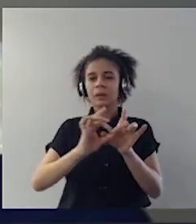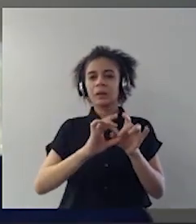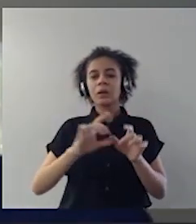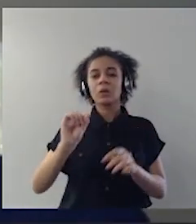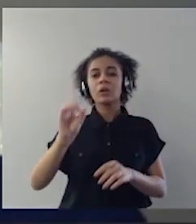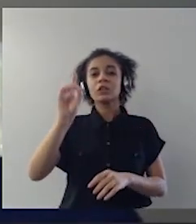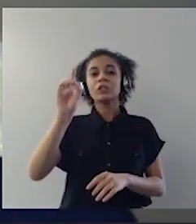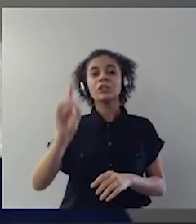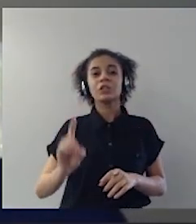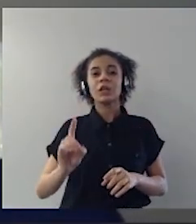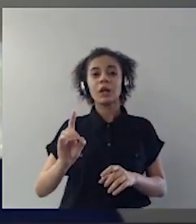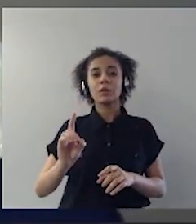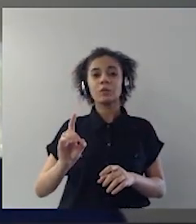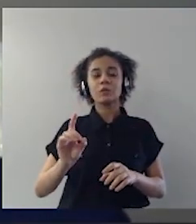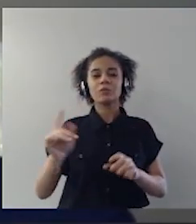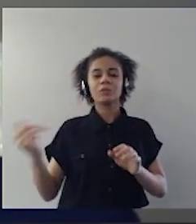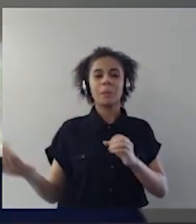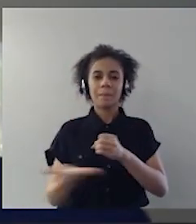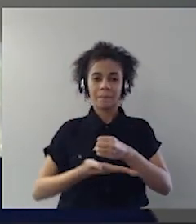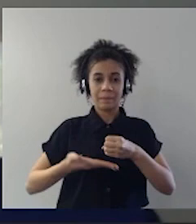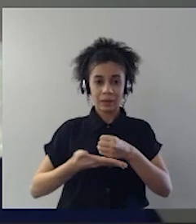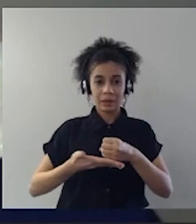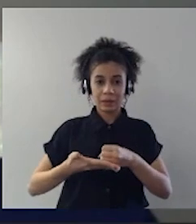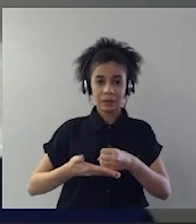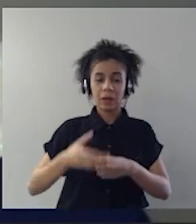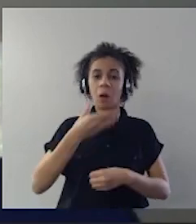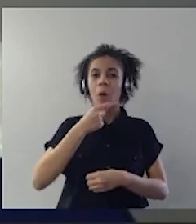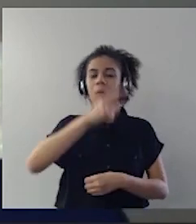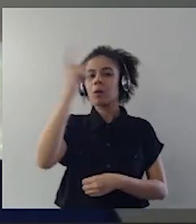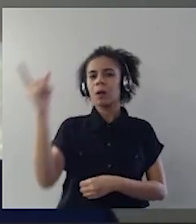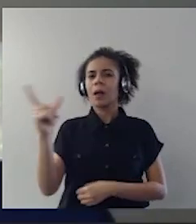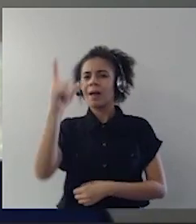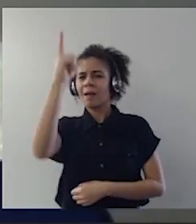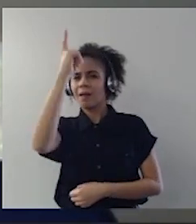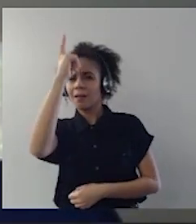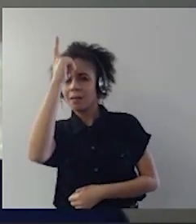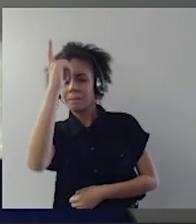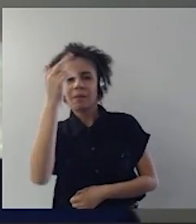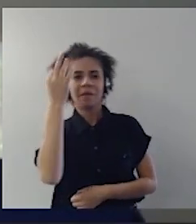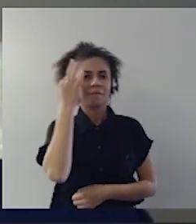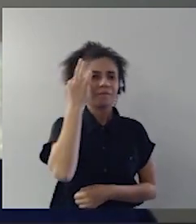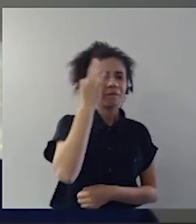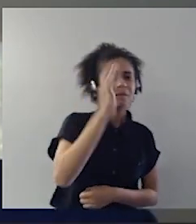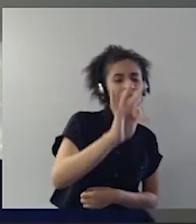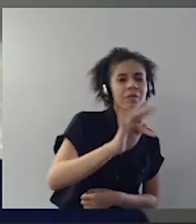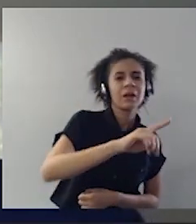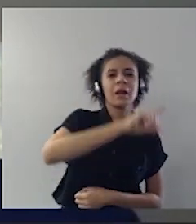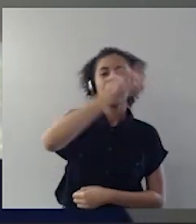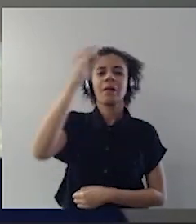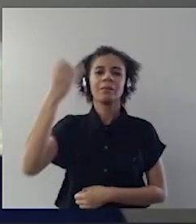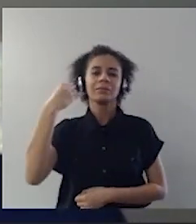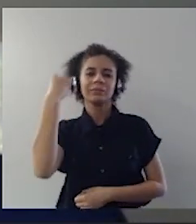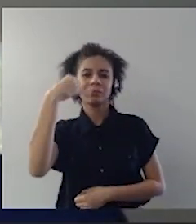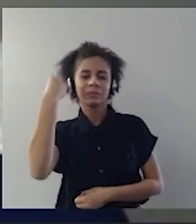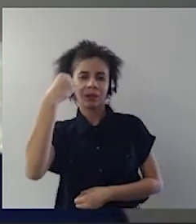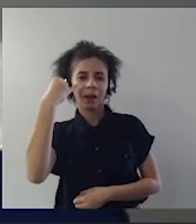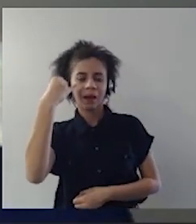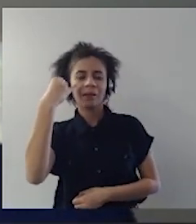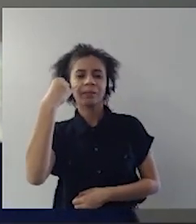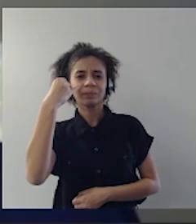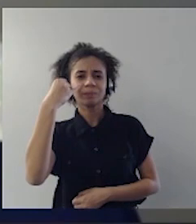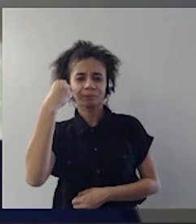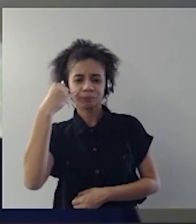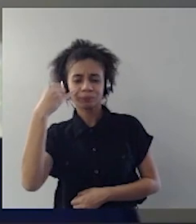direitos fundamentais. Assim, nós vemos em Otto Maier, na Alemanha, Léon Duguy, na França, Guido Zanobini, na Itália. Quer dizer,